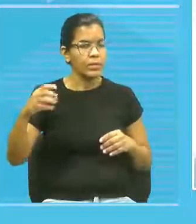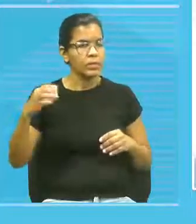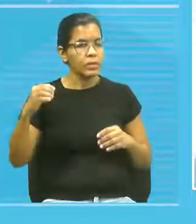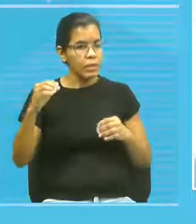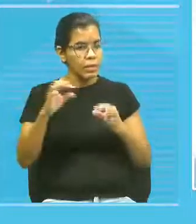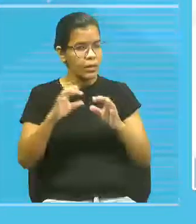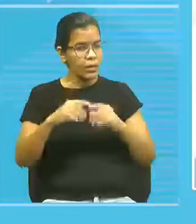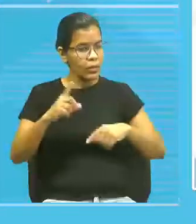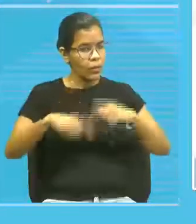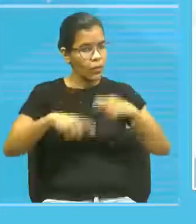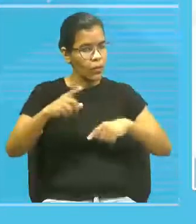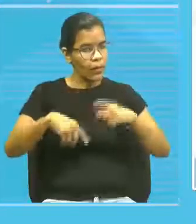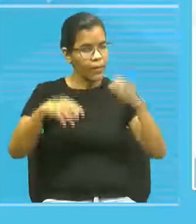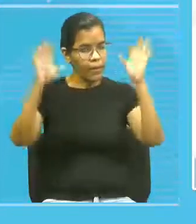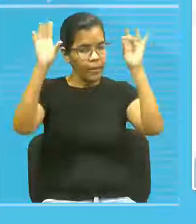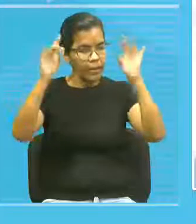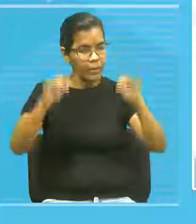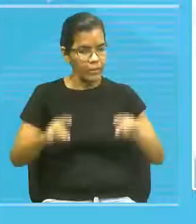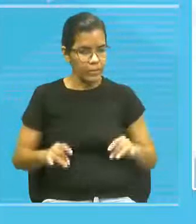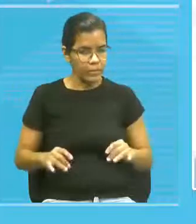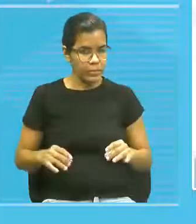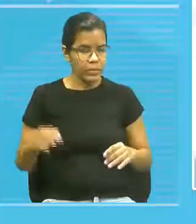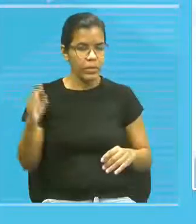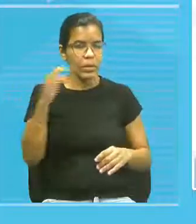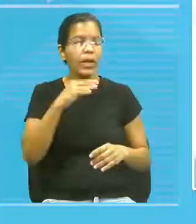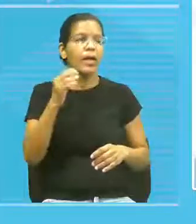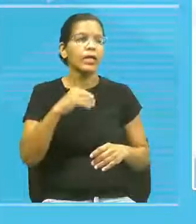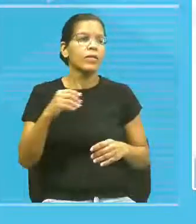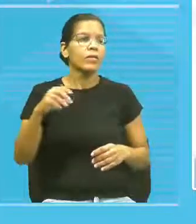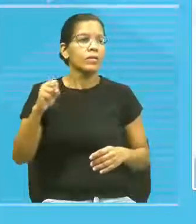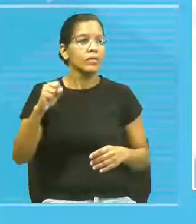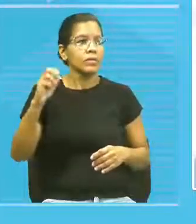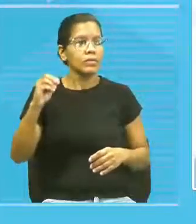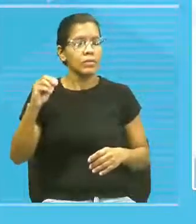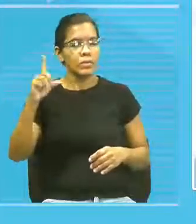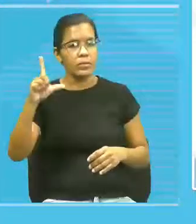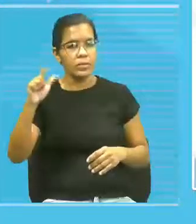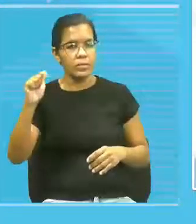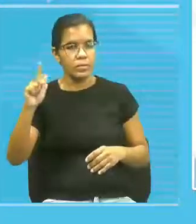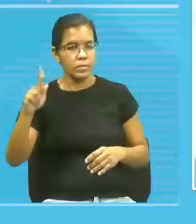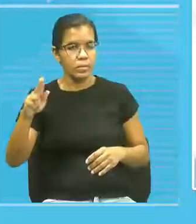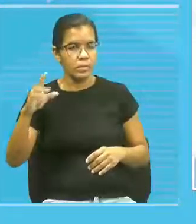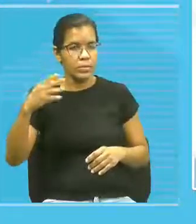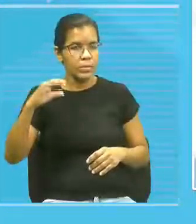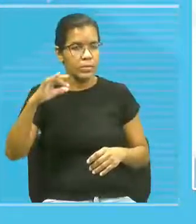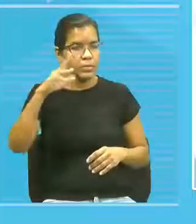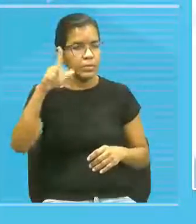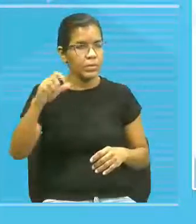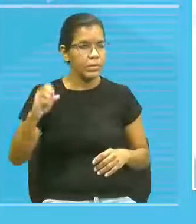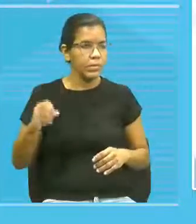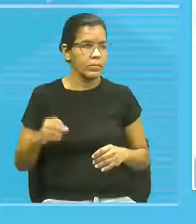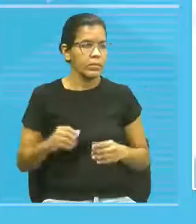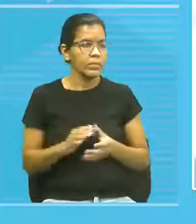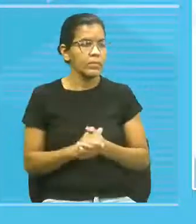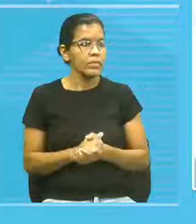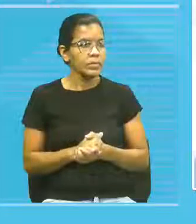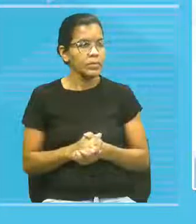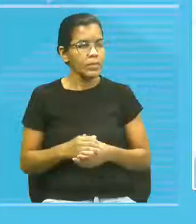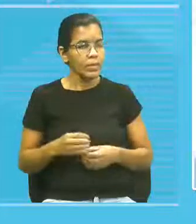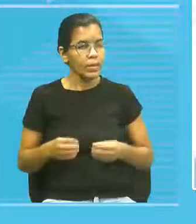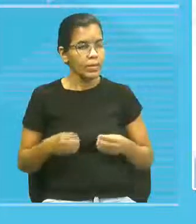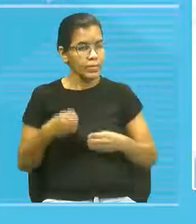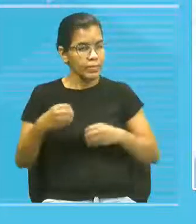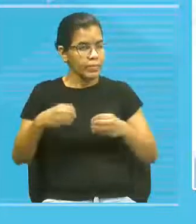E o calor da solução, né? Que, gente, olha só, deixa eu explicar uma coisa para vocês. Toda vez